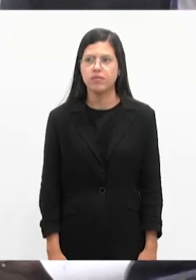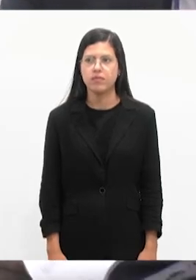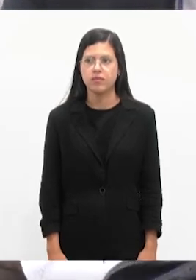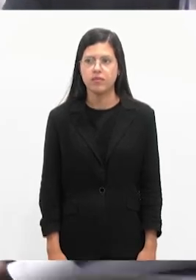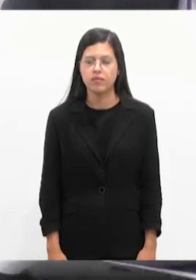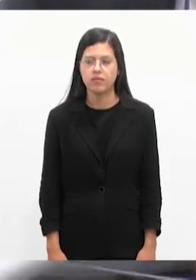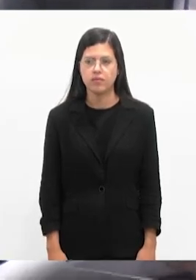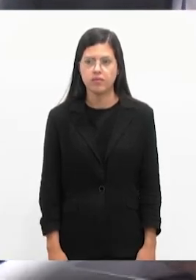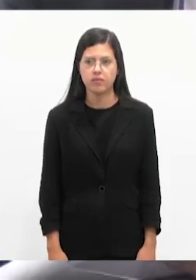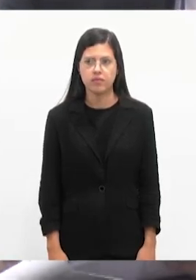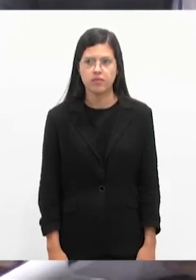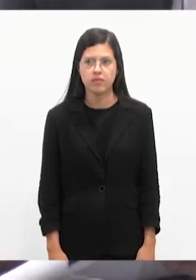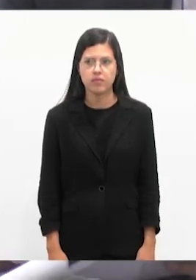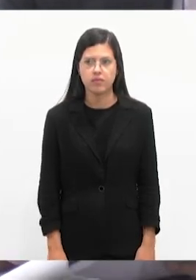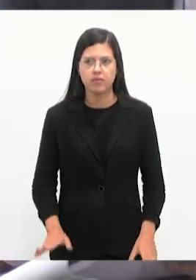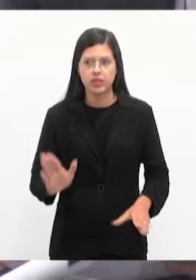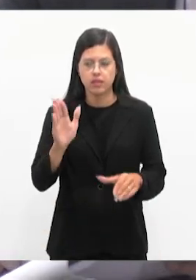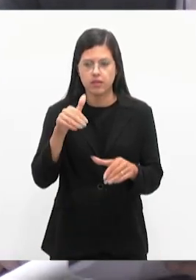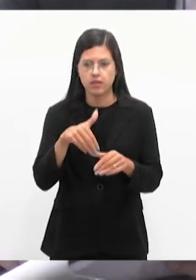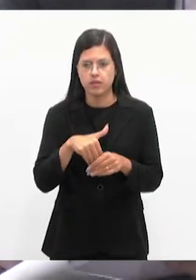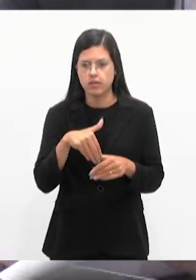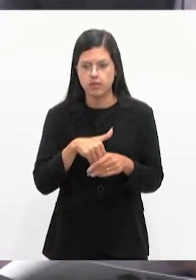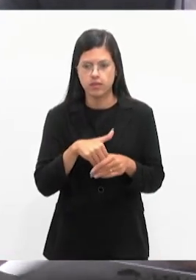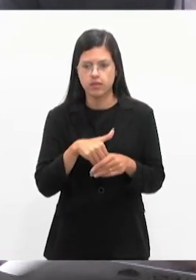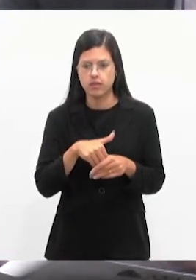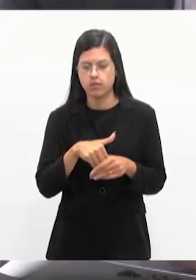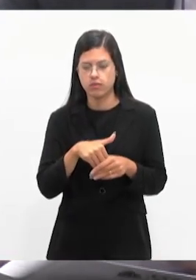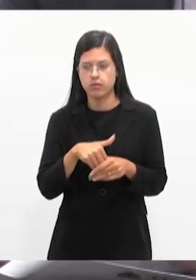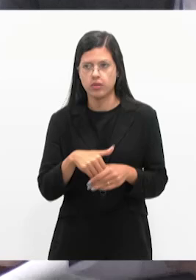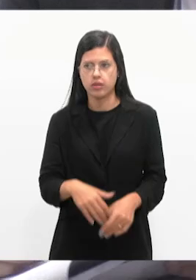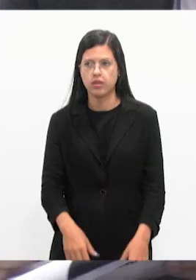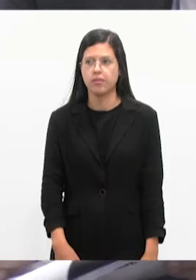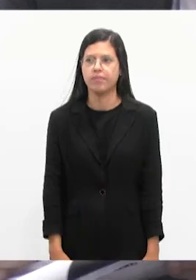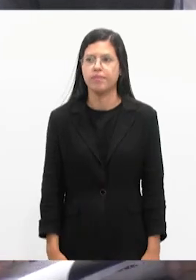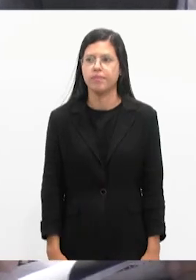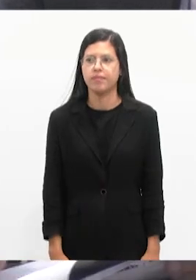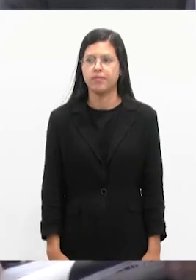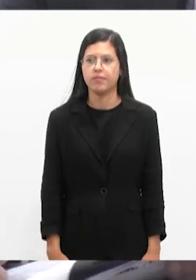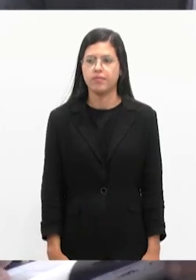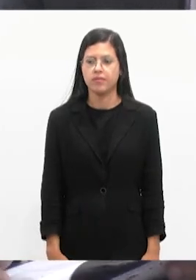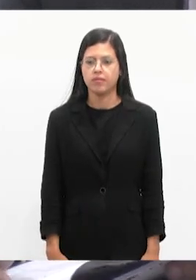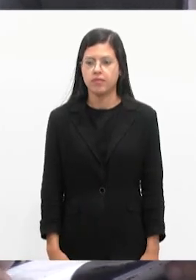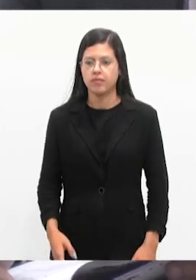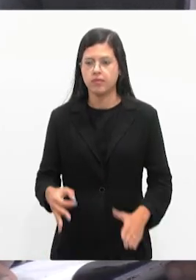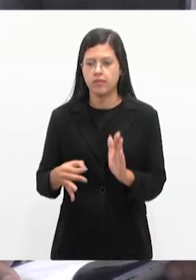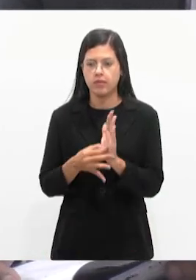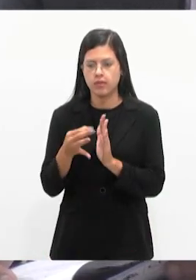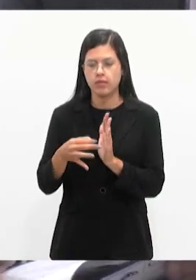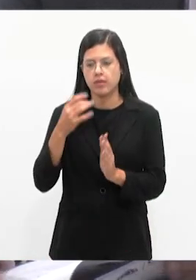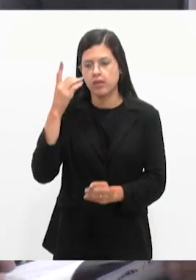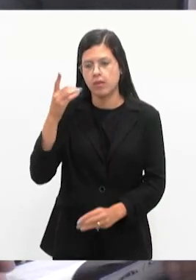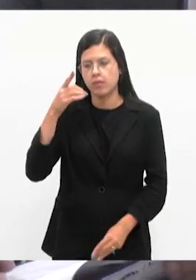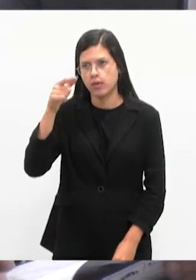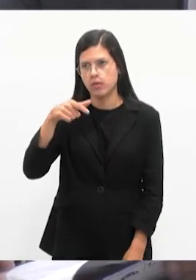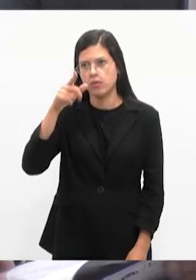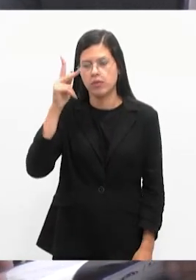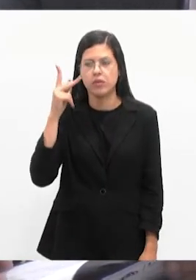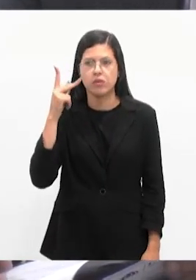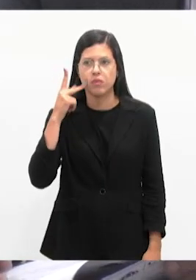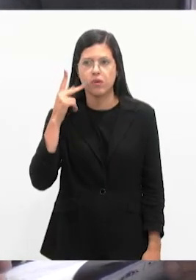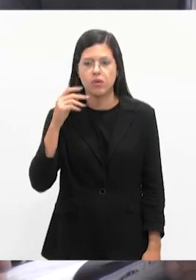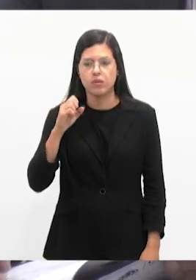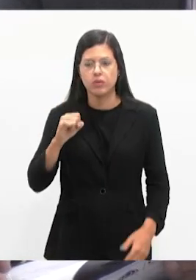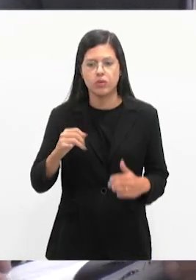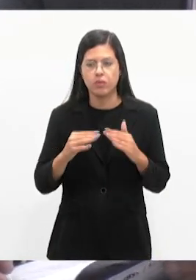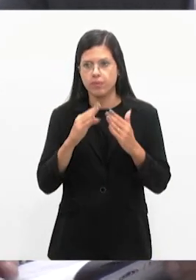Então, para votar, vamos votar, então, o parecer do deputado Luiz Paulo. Os que aprovam,